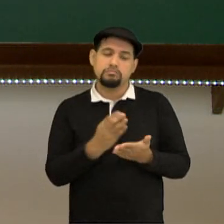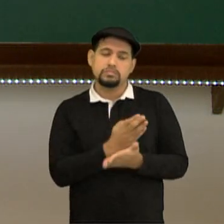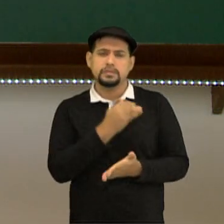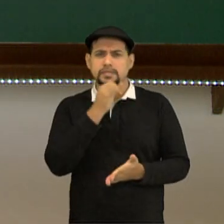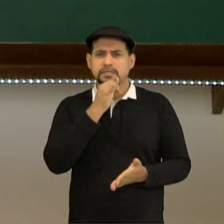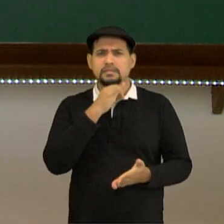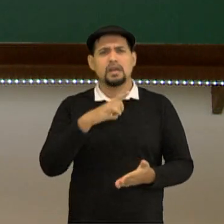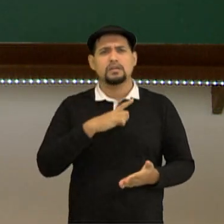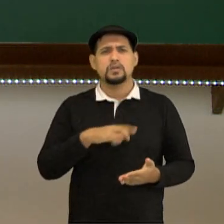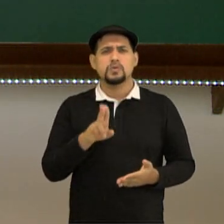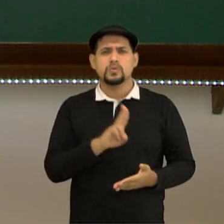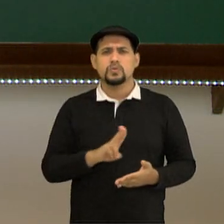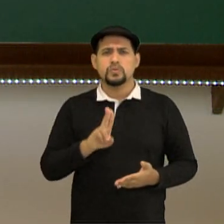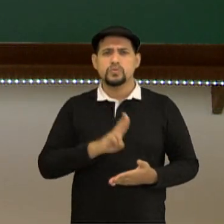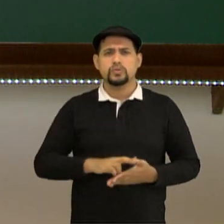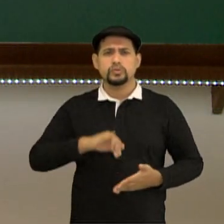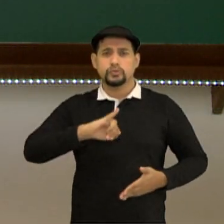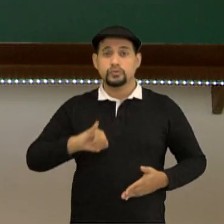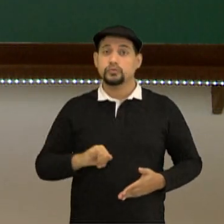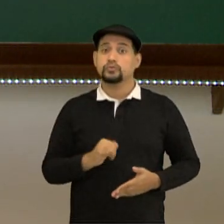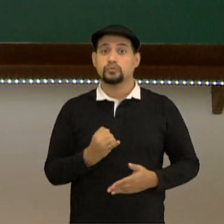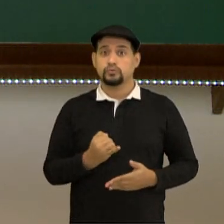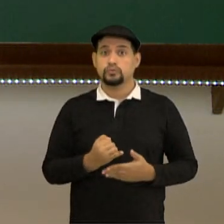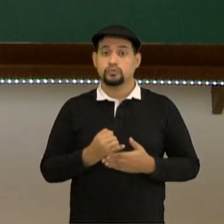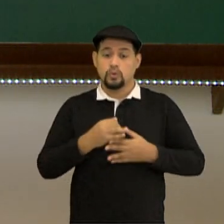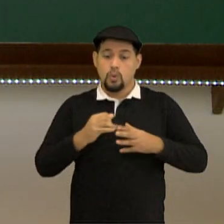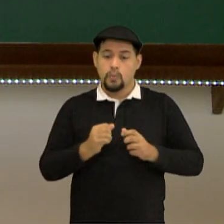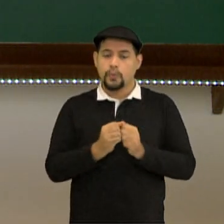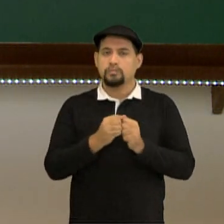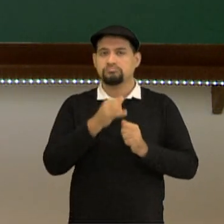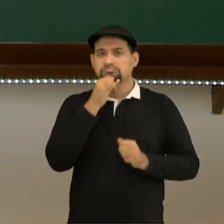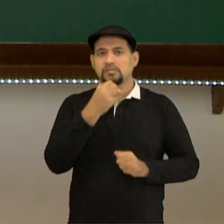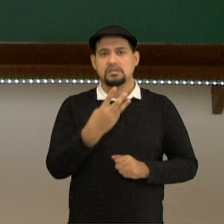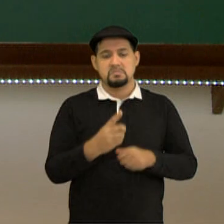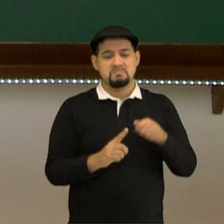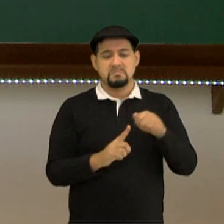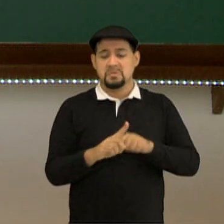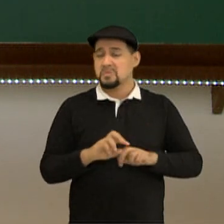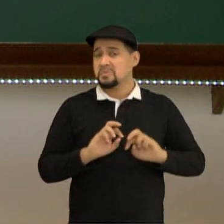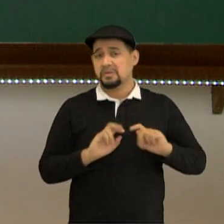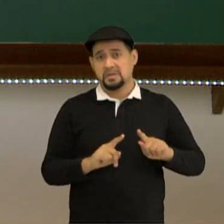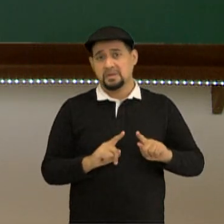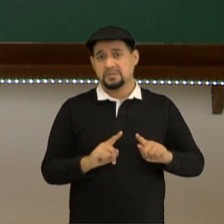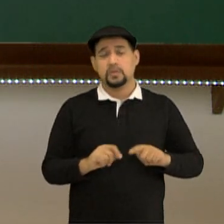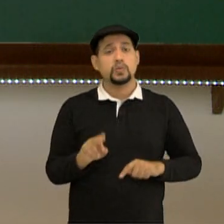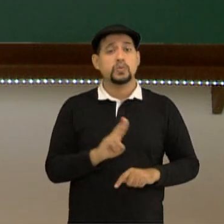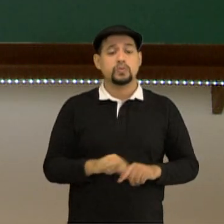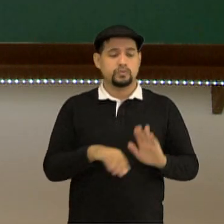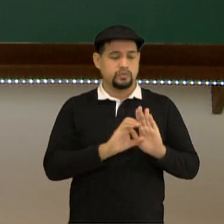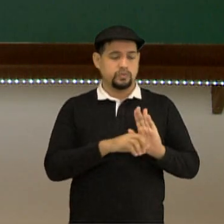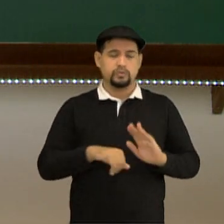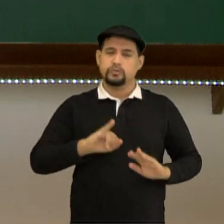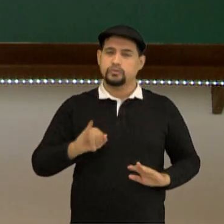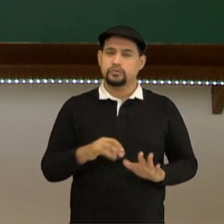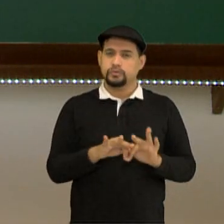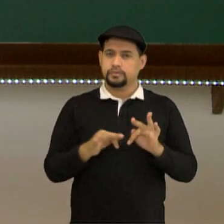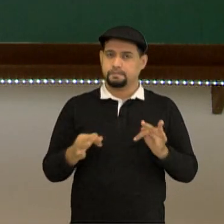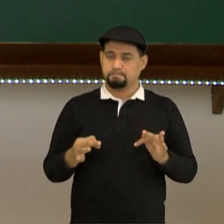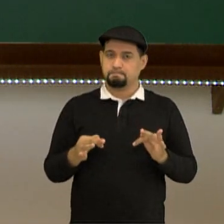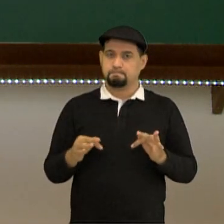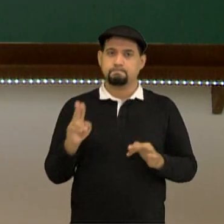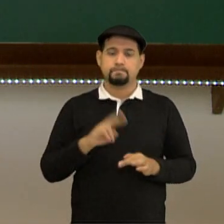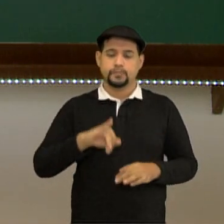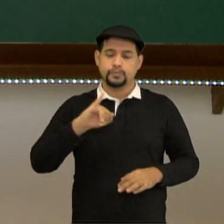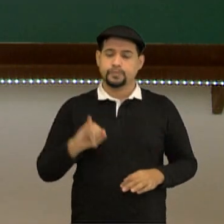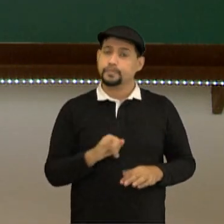eu tenho uma aplicação em juros compostos durante 3 meses. Tá, eu posso usar o conceito de juros simples, eu calculo através de